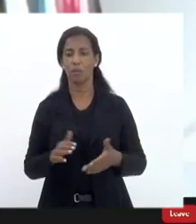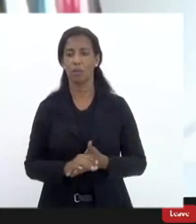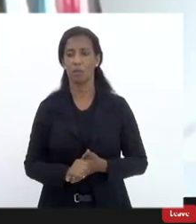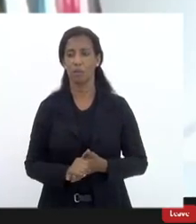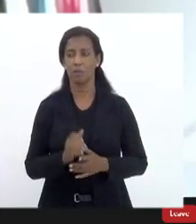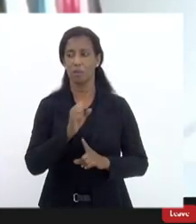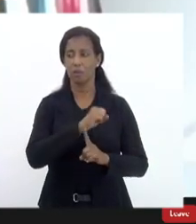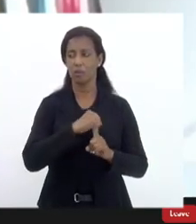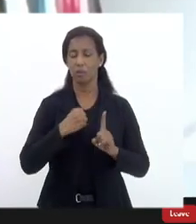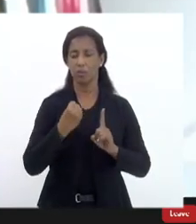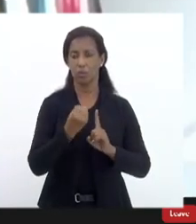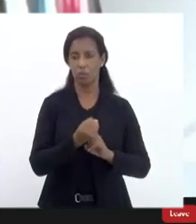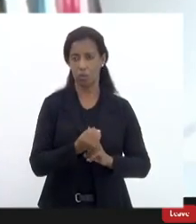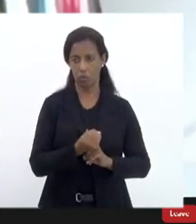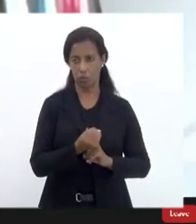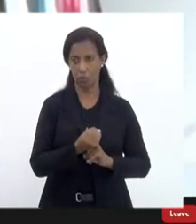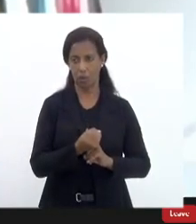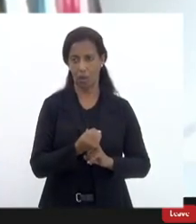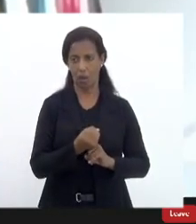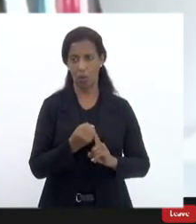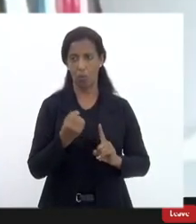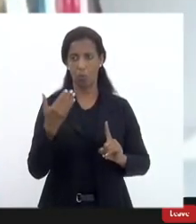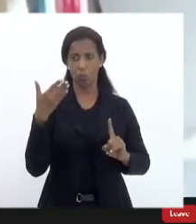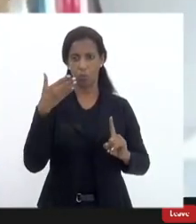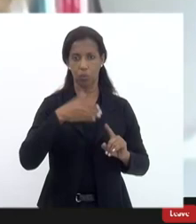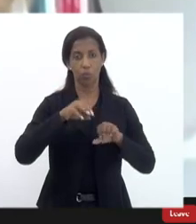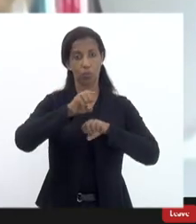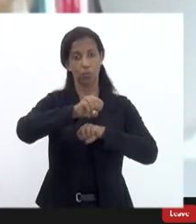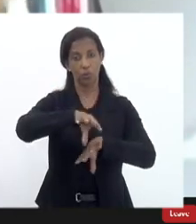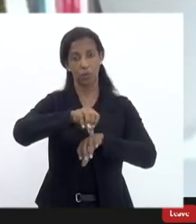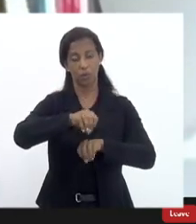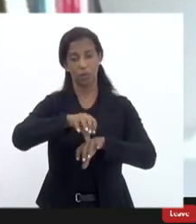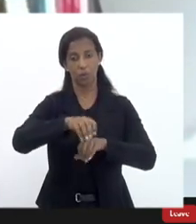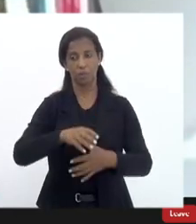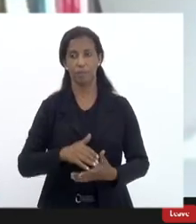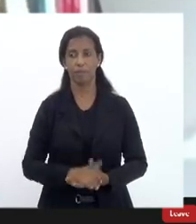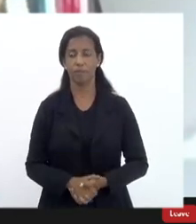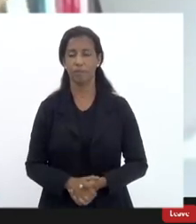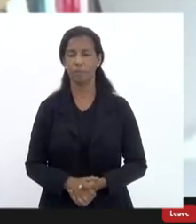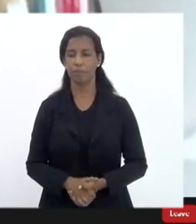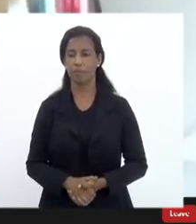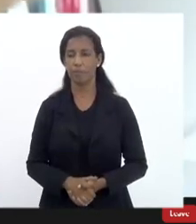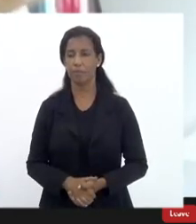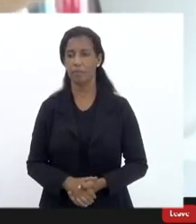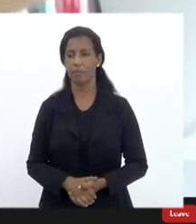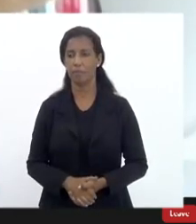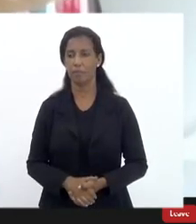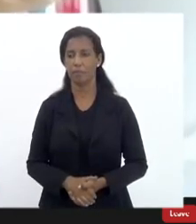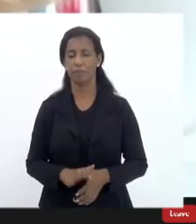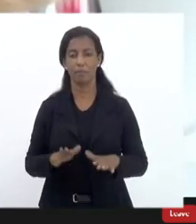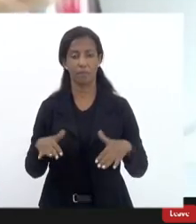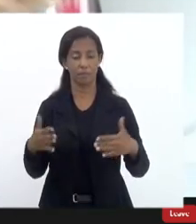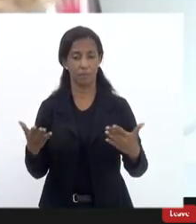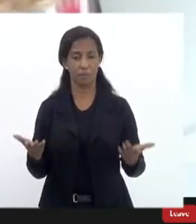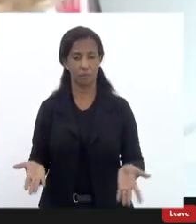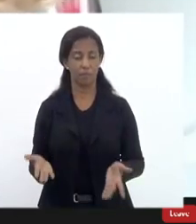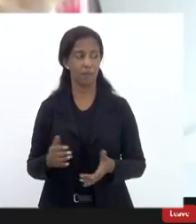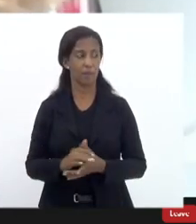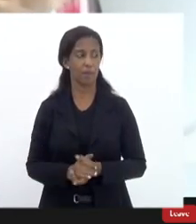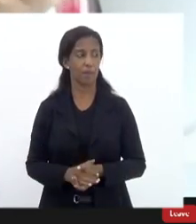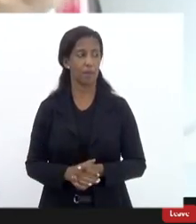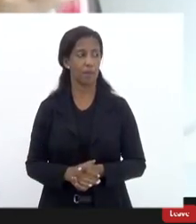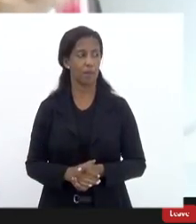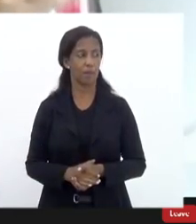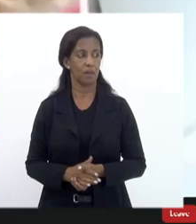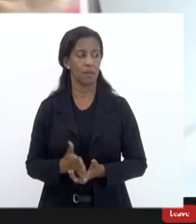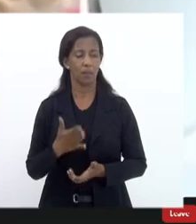da qualidade social referenciada da educação. E é claro que o